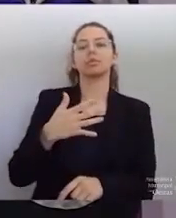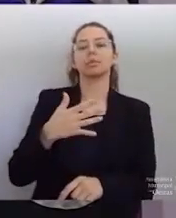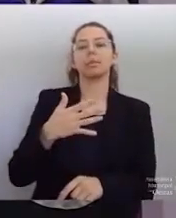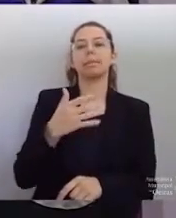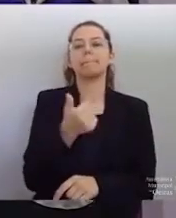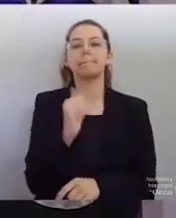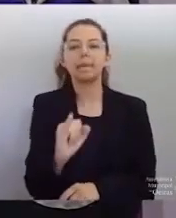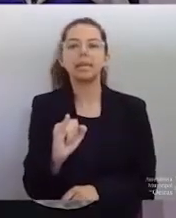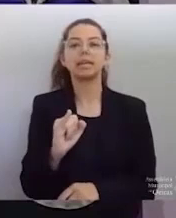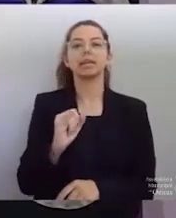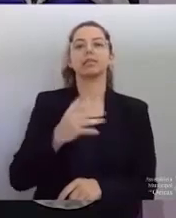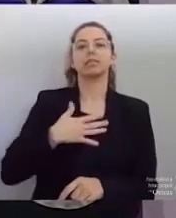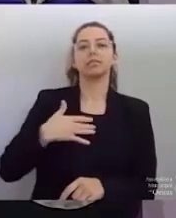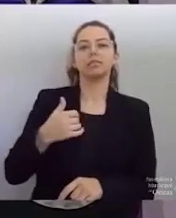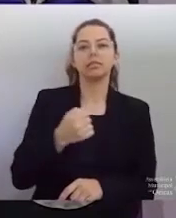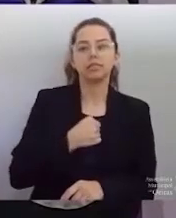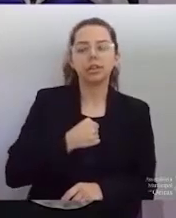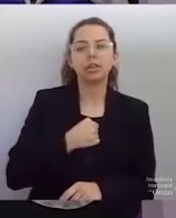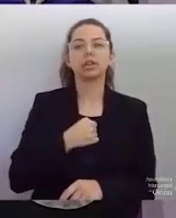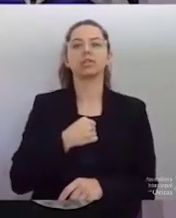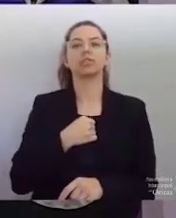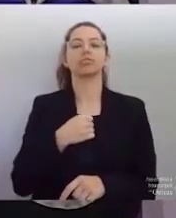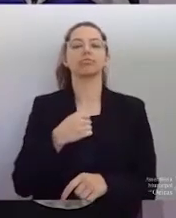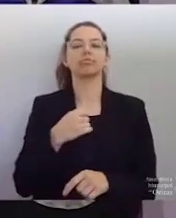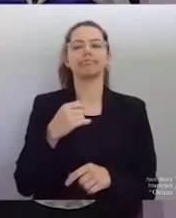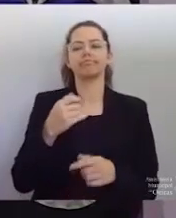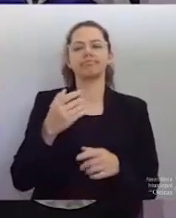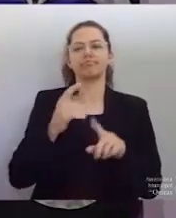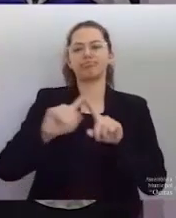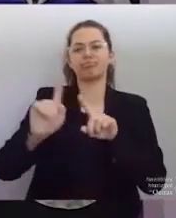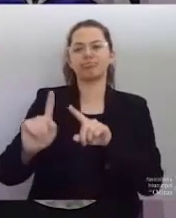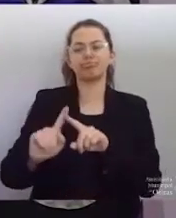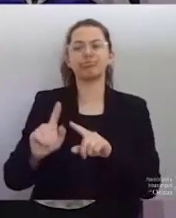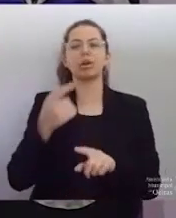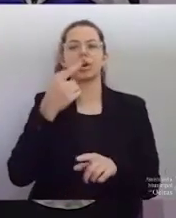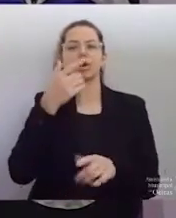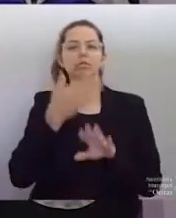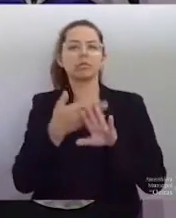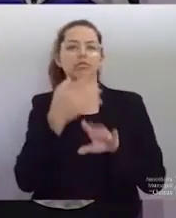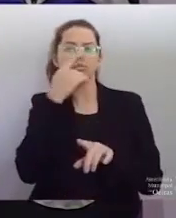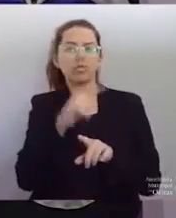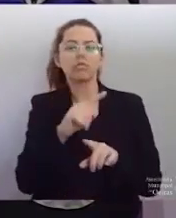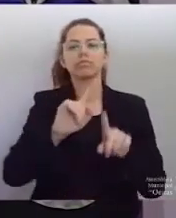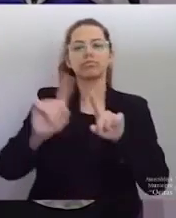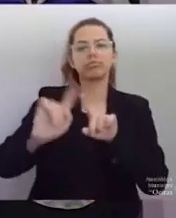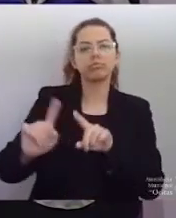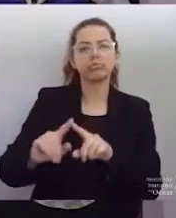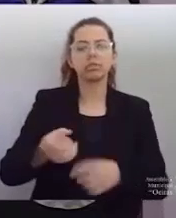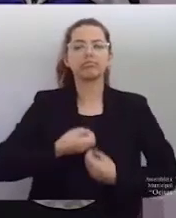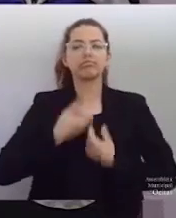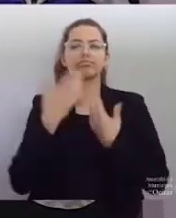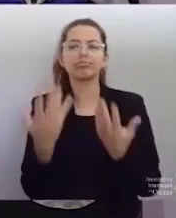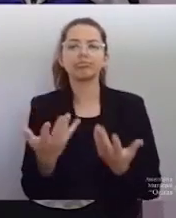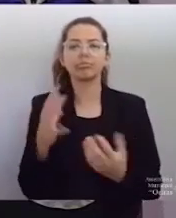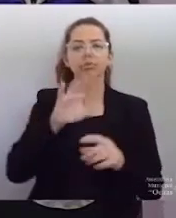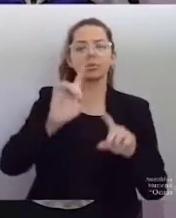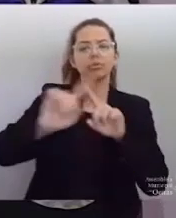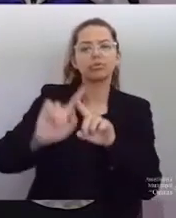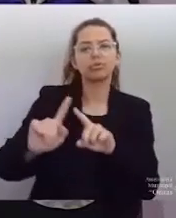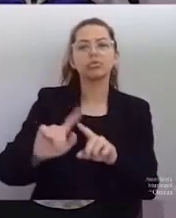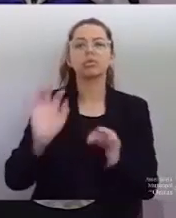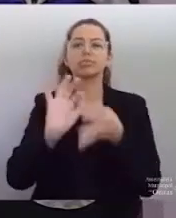transgénero, intersexo, pessoas com diversas orientações sexuais, identidades, expressões e características de